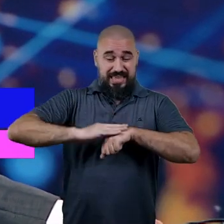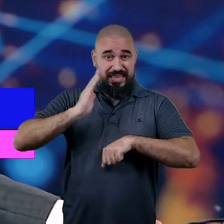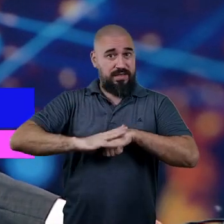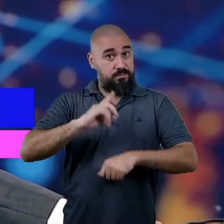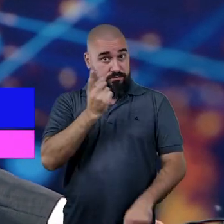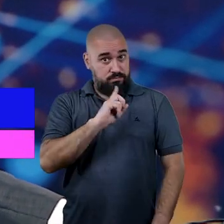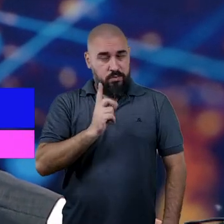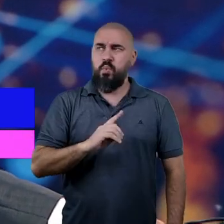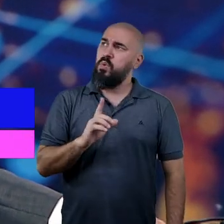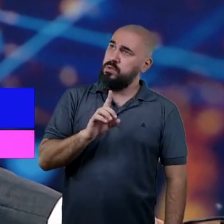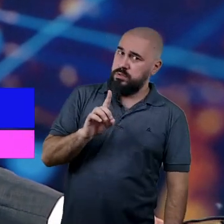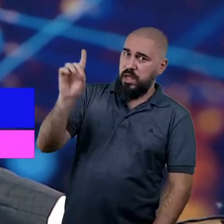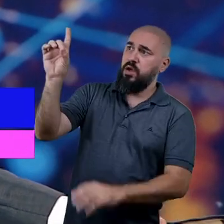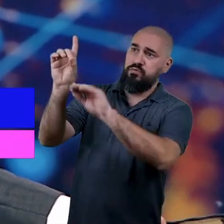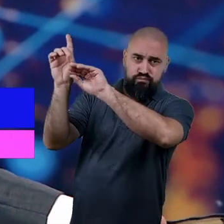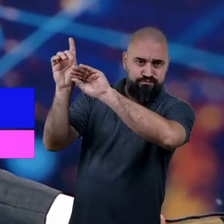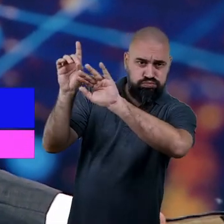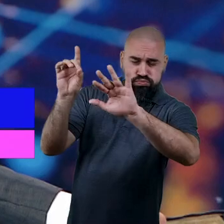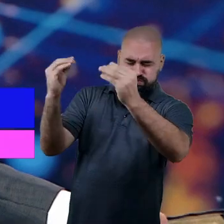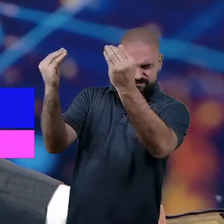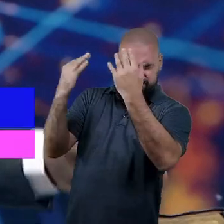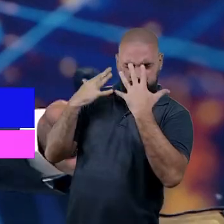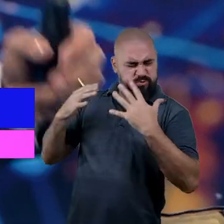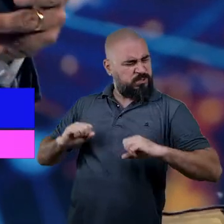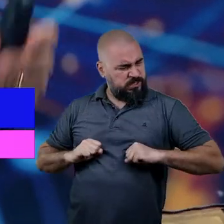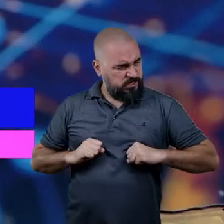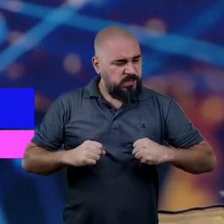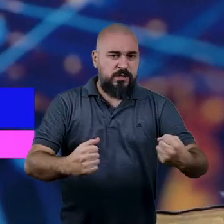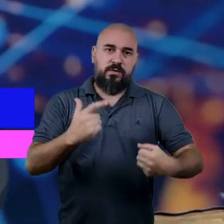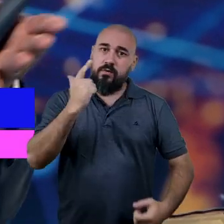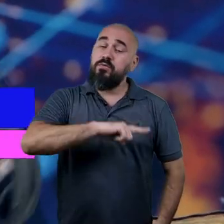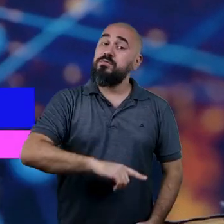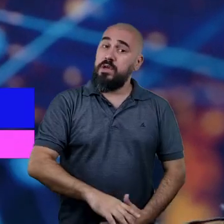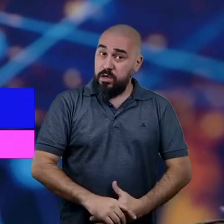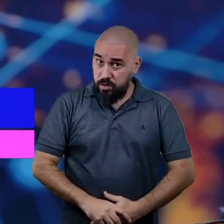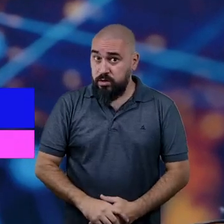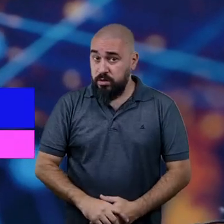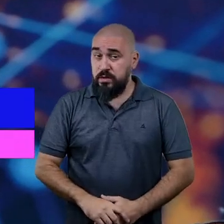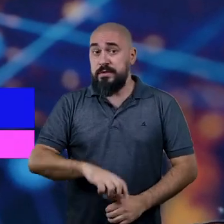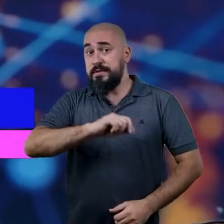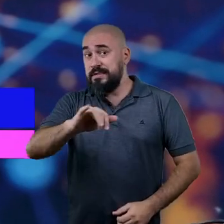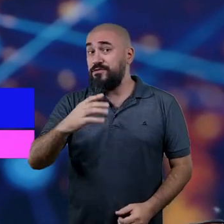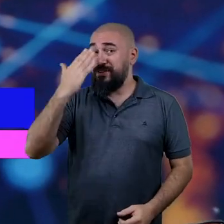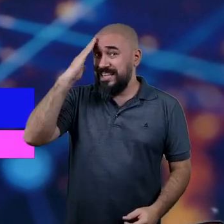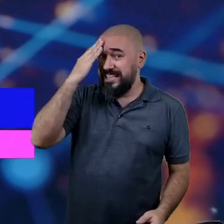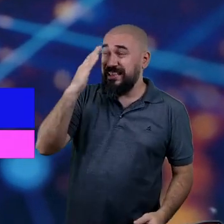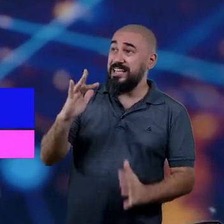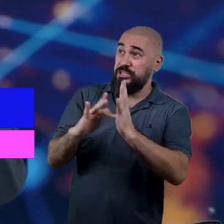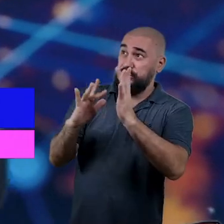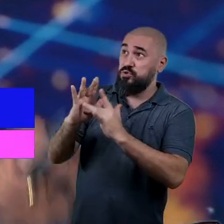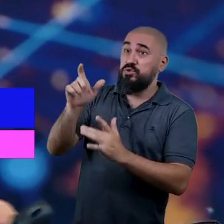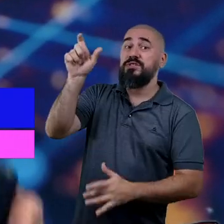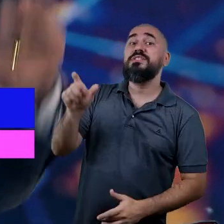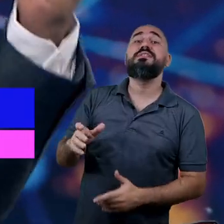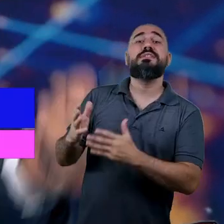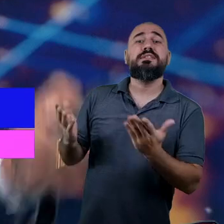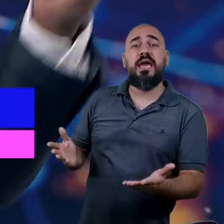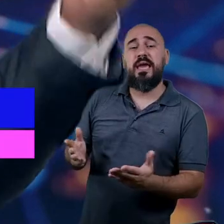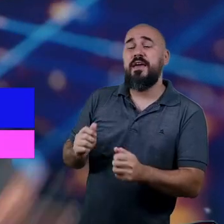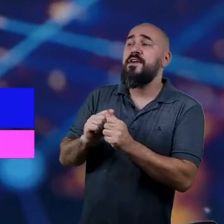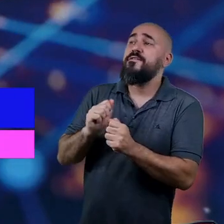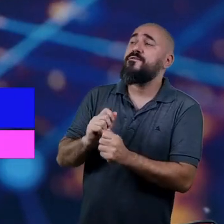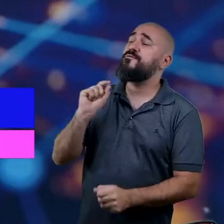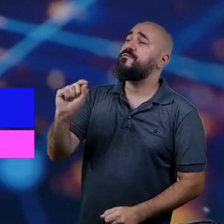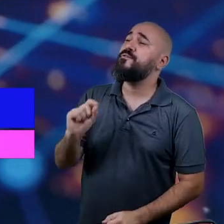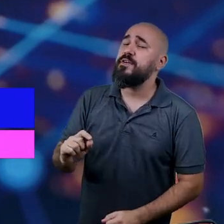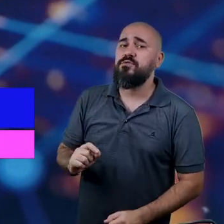Senhor. Ele pode te ajudar a vencer. Quando você compreende quem Cristo é e aquilo que Ele fez, Ele muda o rumo